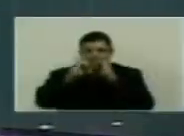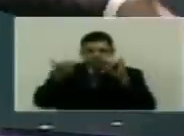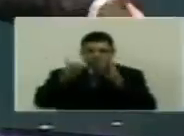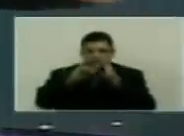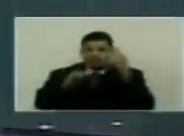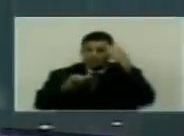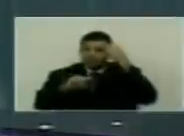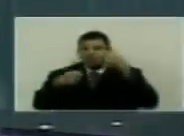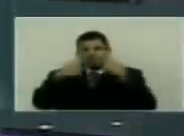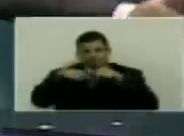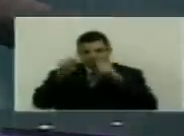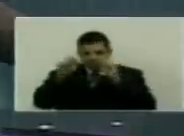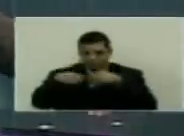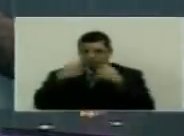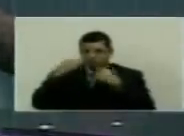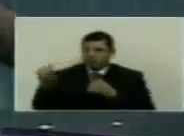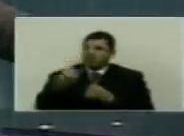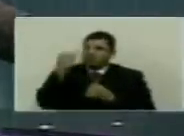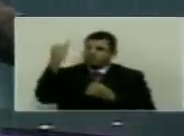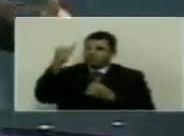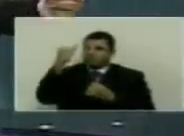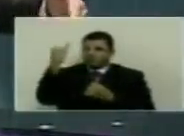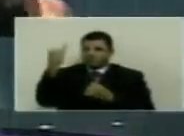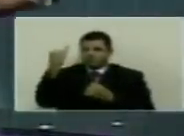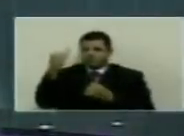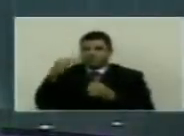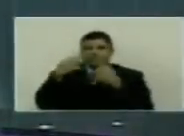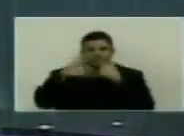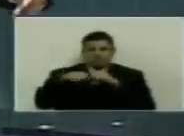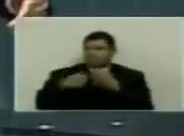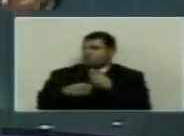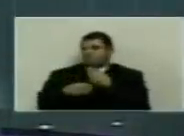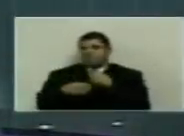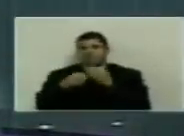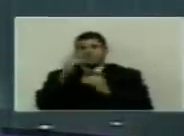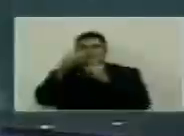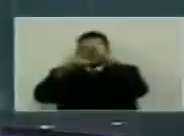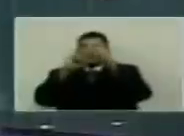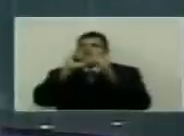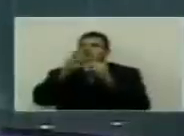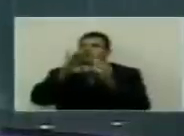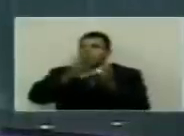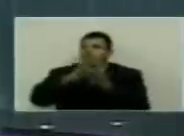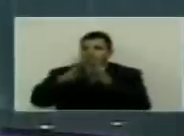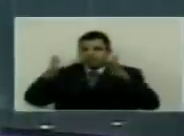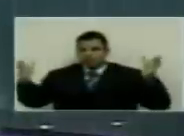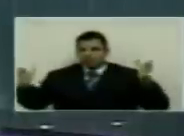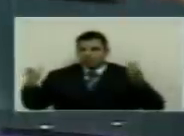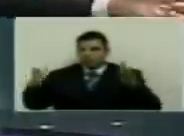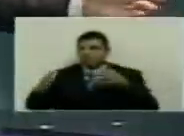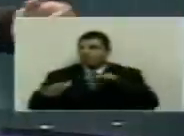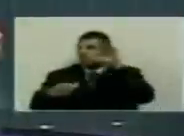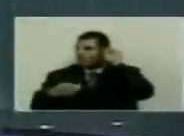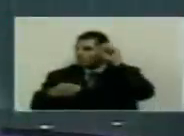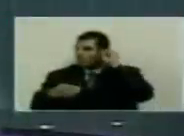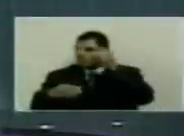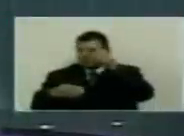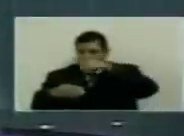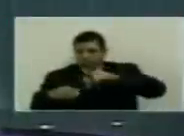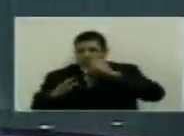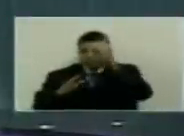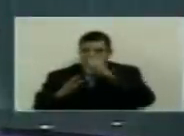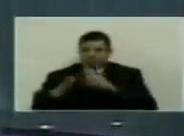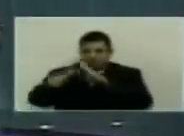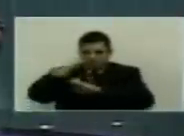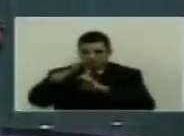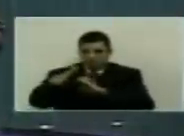informações, acho legítimo, democrático esse espaço. Acho que não poderíamos avançar sem abrir o espaço da Assembleia para ouvir a direção